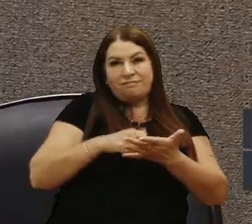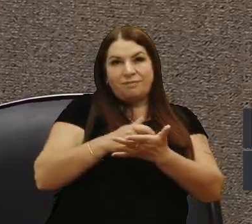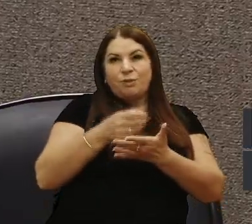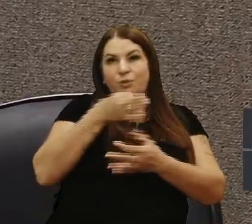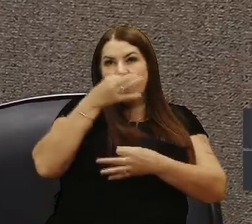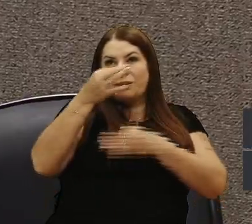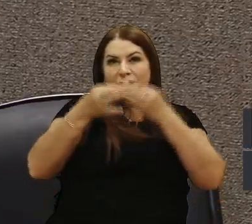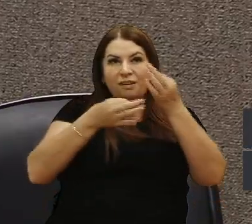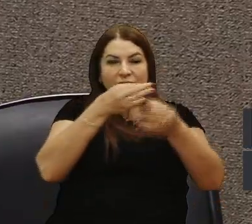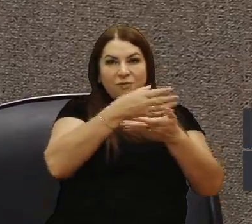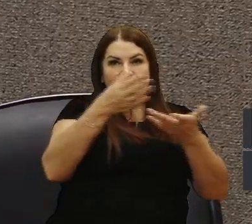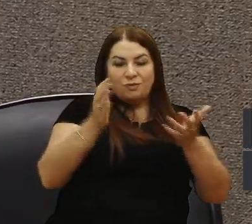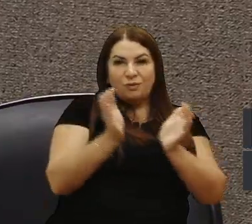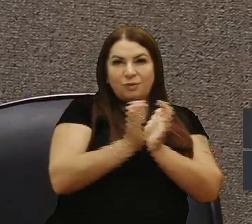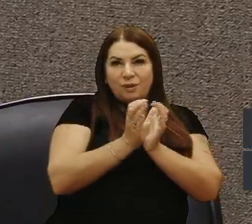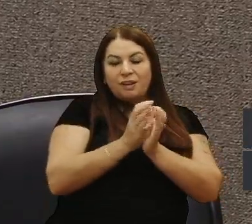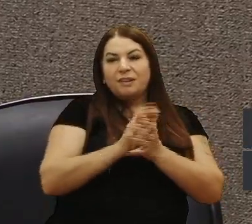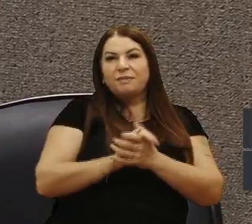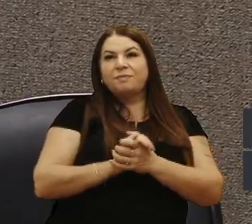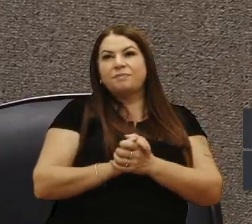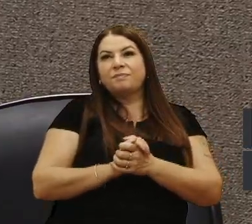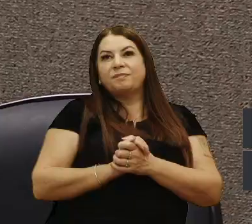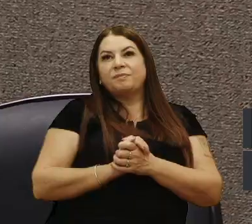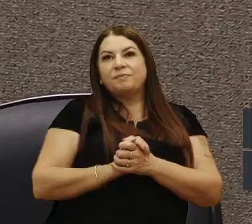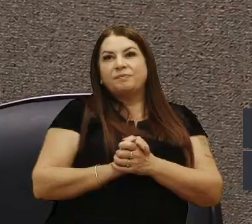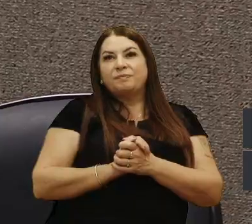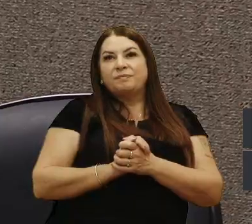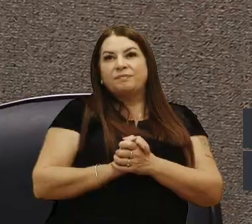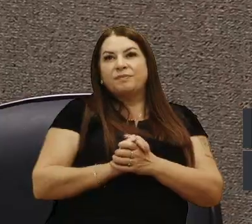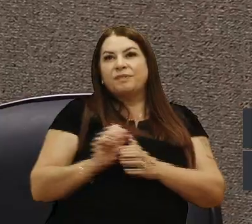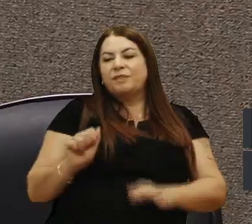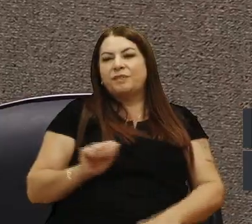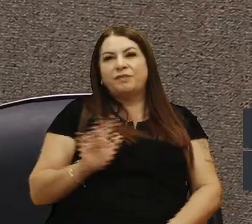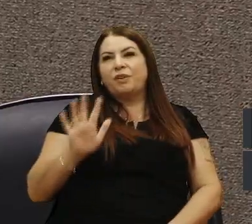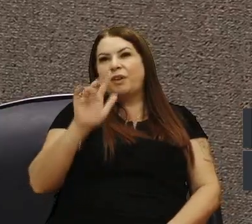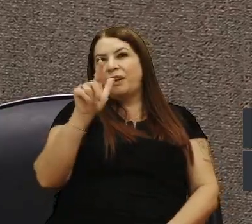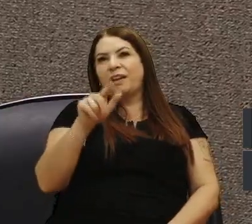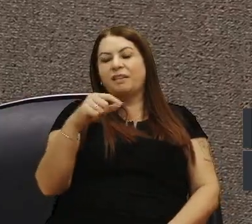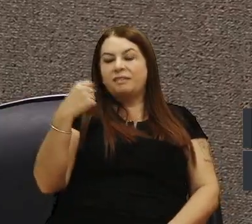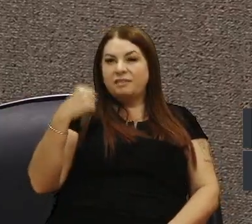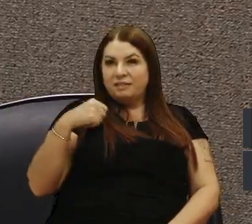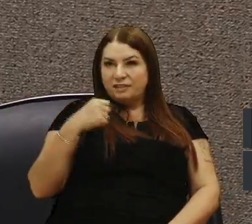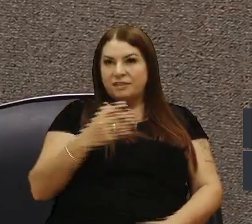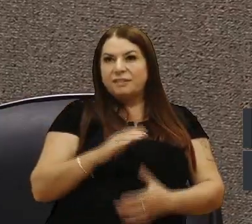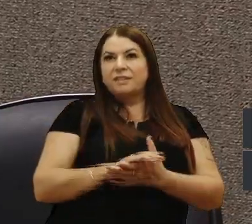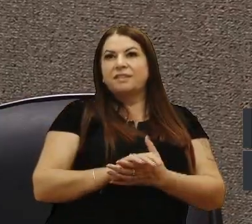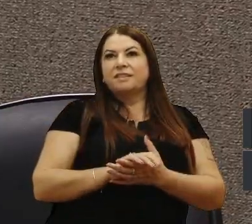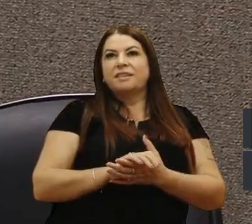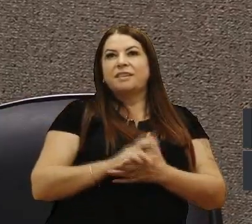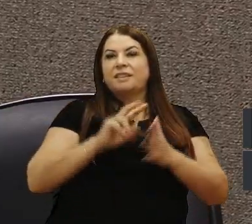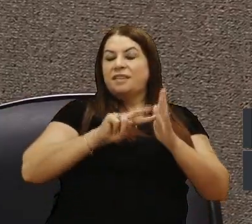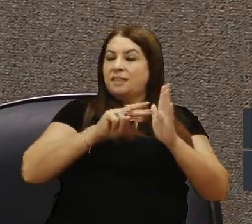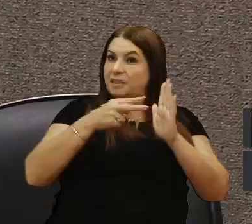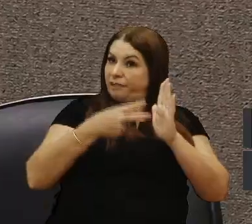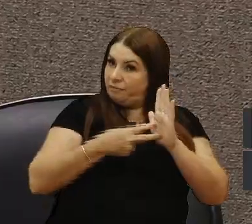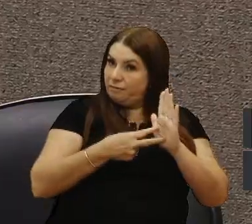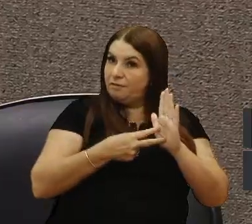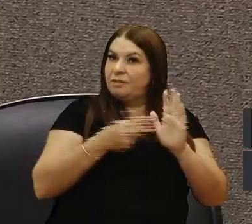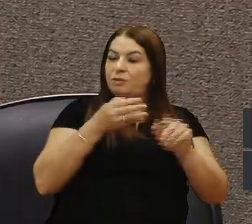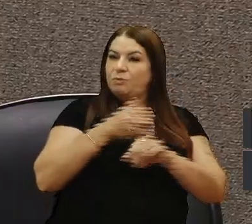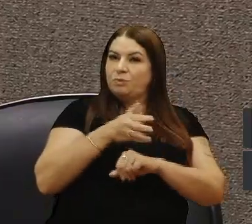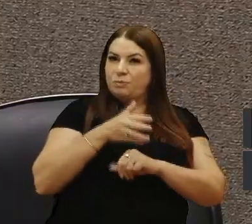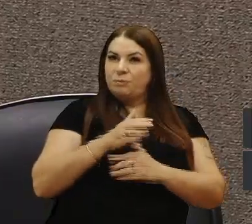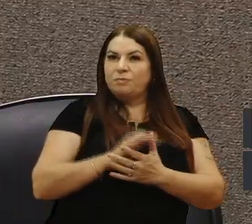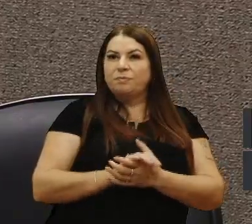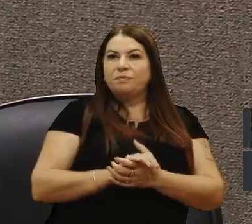dos colegas aqui, né, do quanto é valorosa, necessária, significativa a